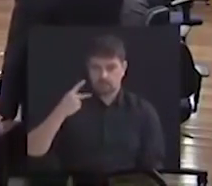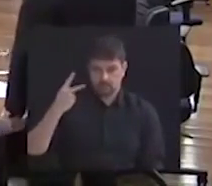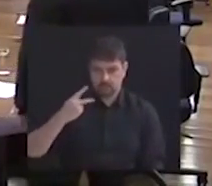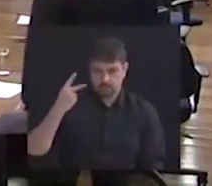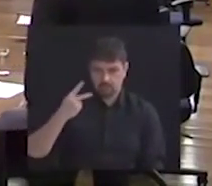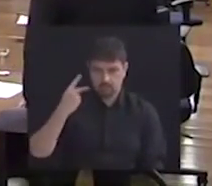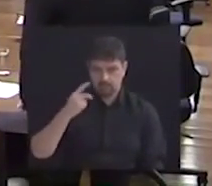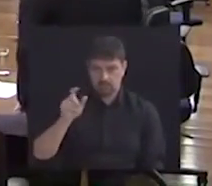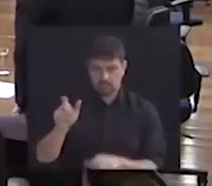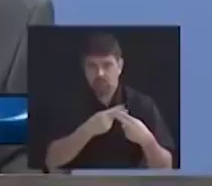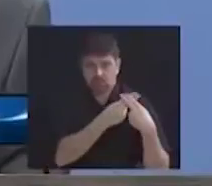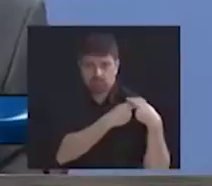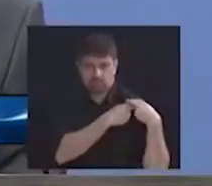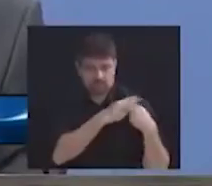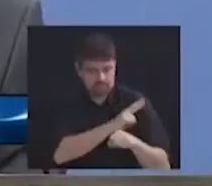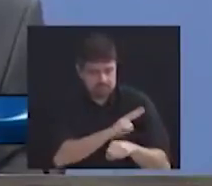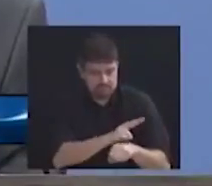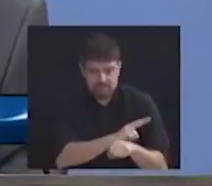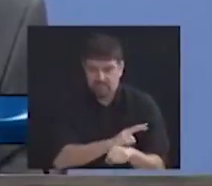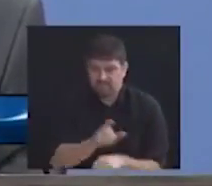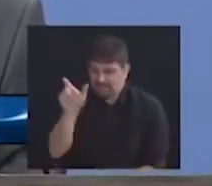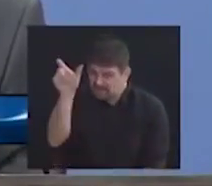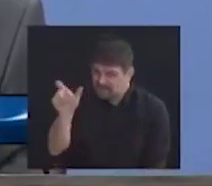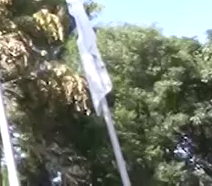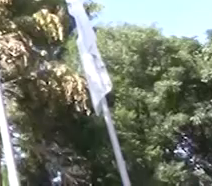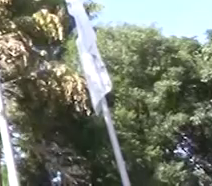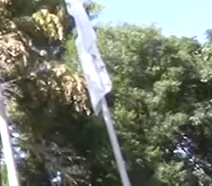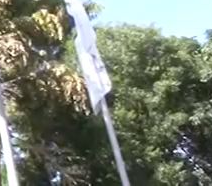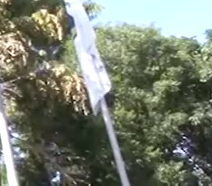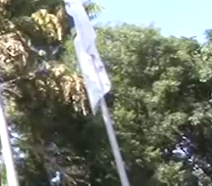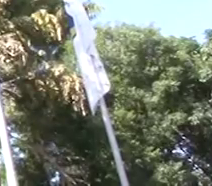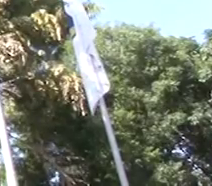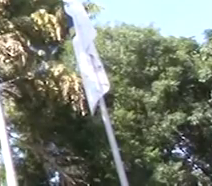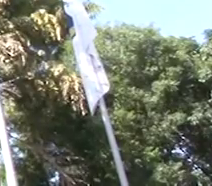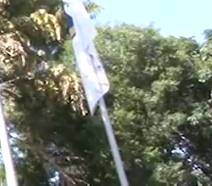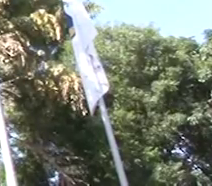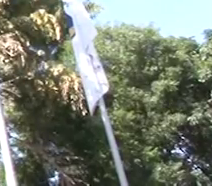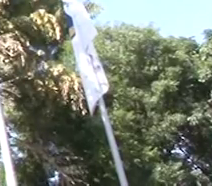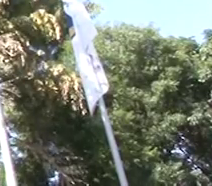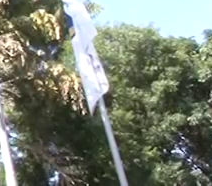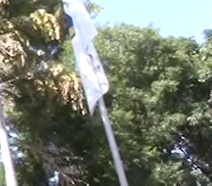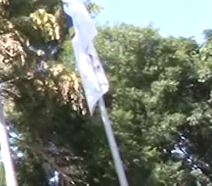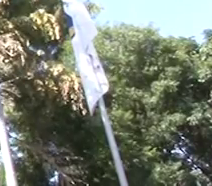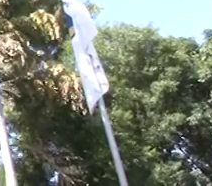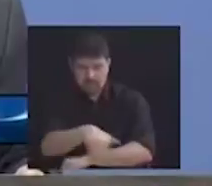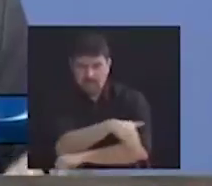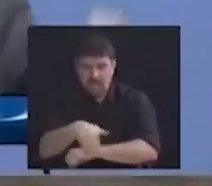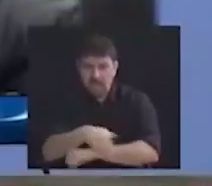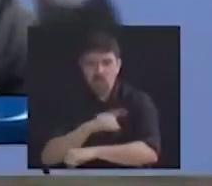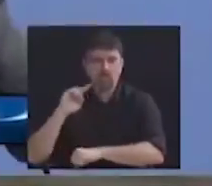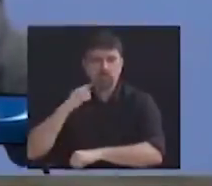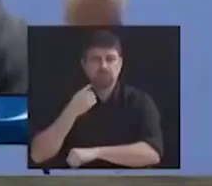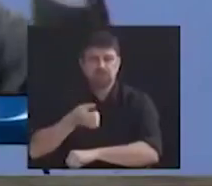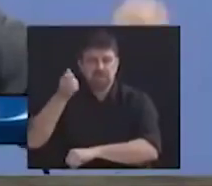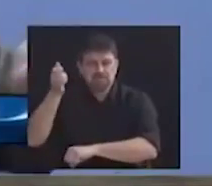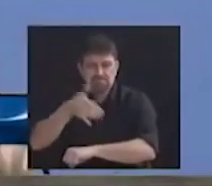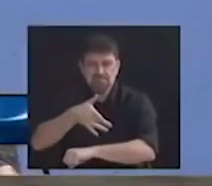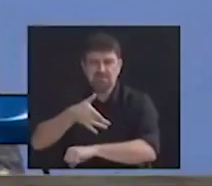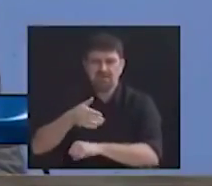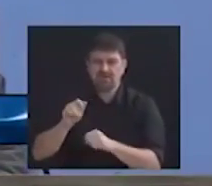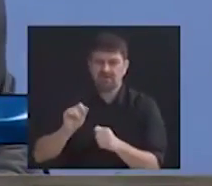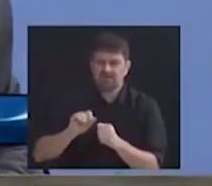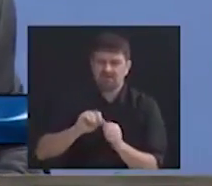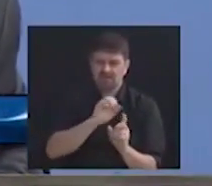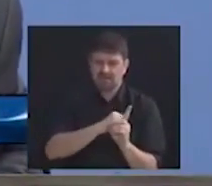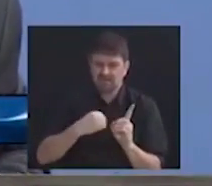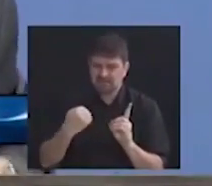ainda elogiou o trabalho da Secretaria de Serviços Públicos e afirmou que a Prefeitura tem feito a parte dela. Isso agride uma